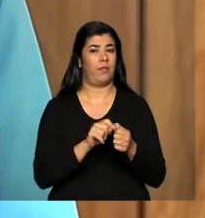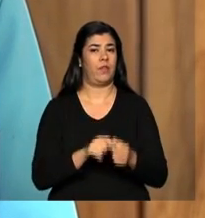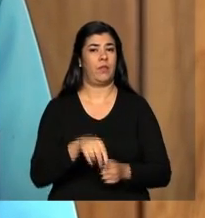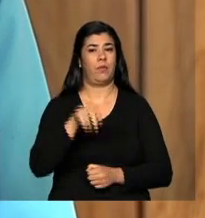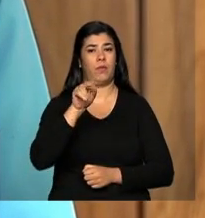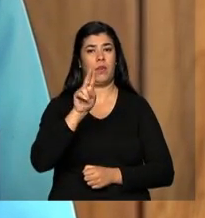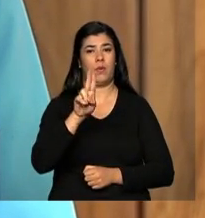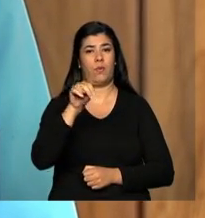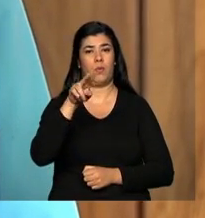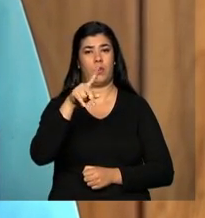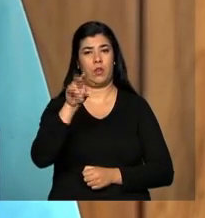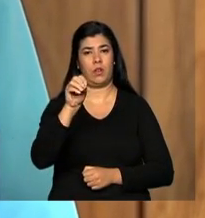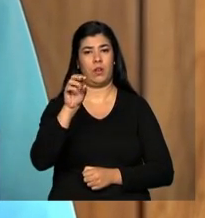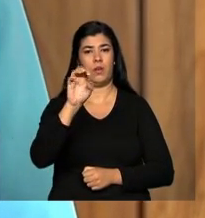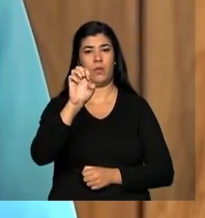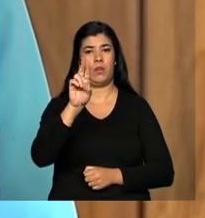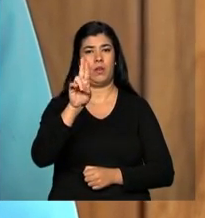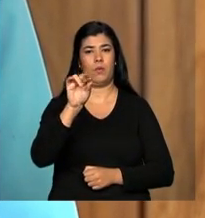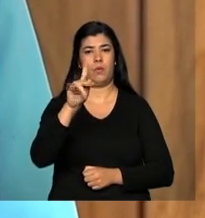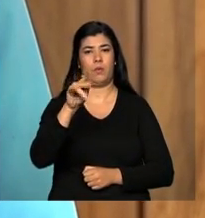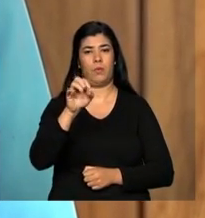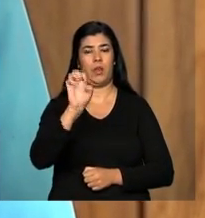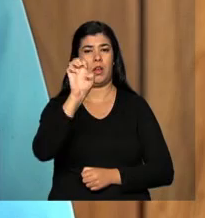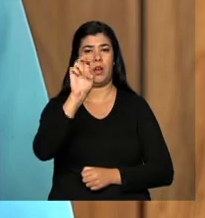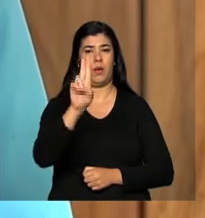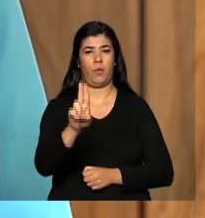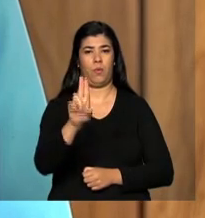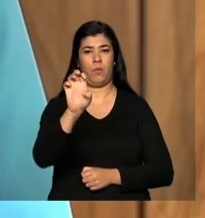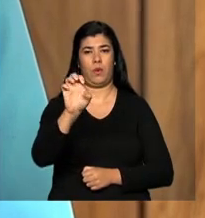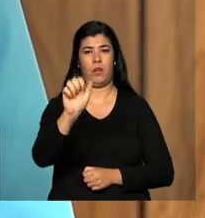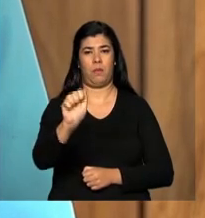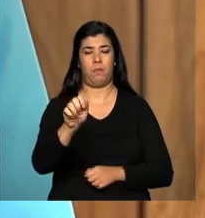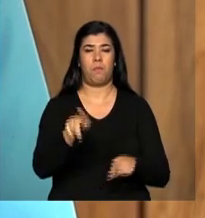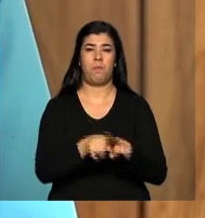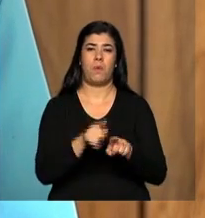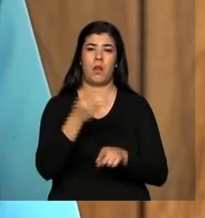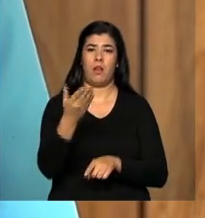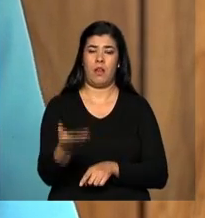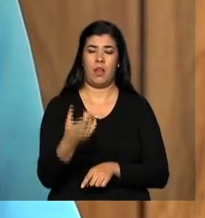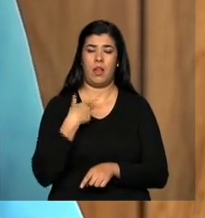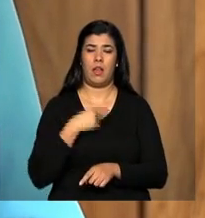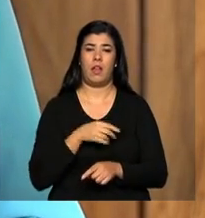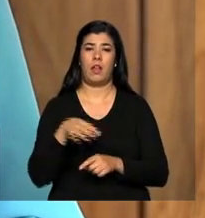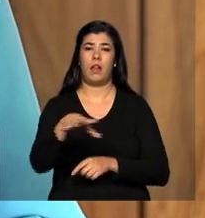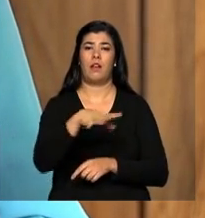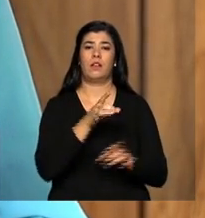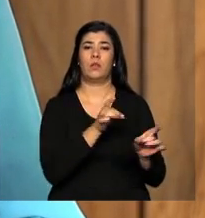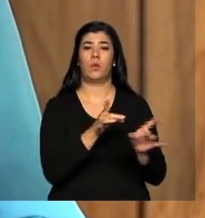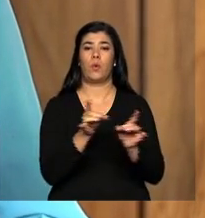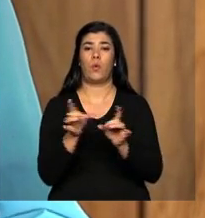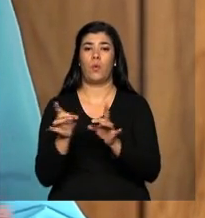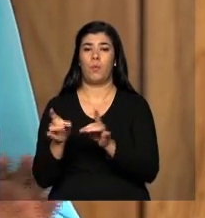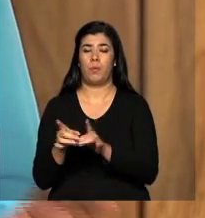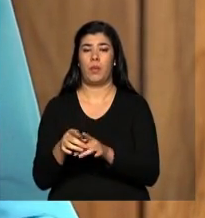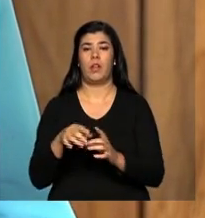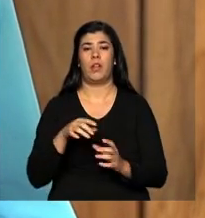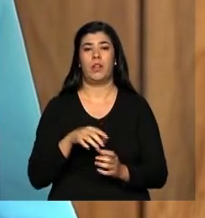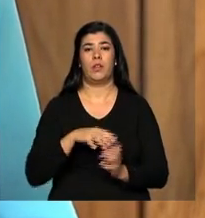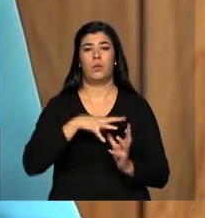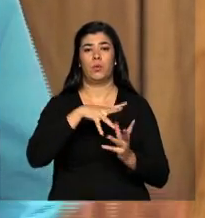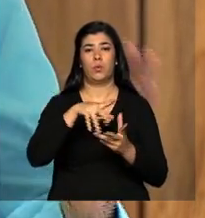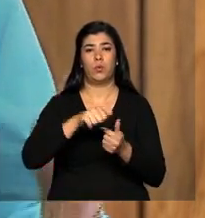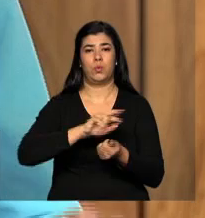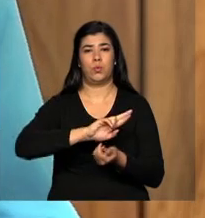agora um dos passos estratégicos na área de comércio internacional da região.